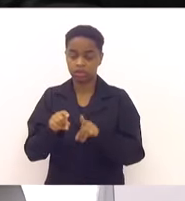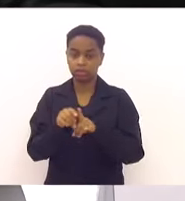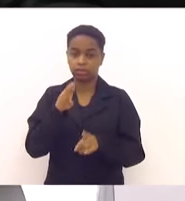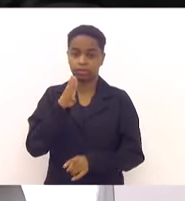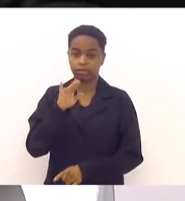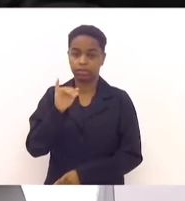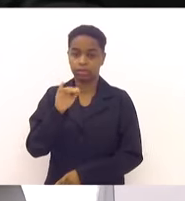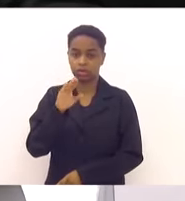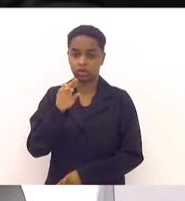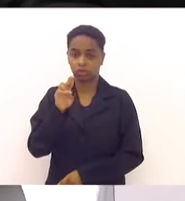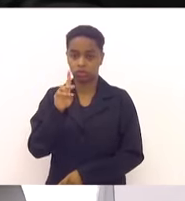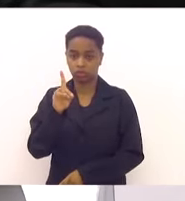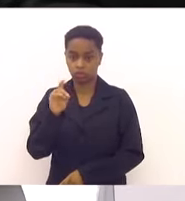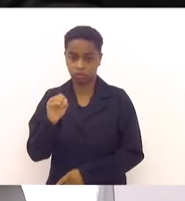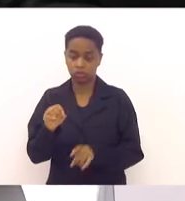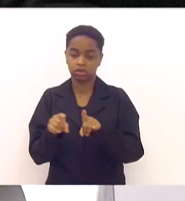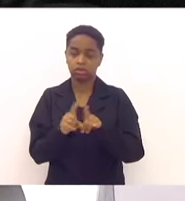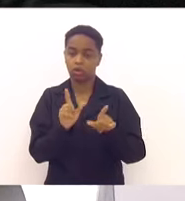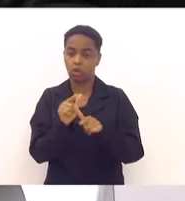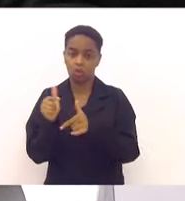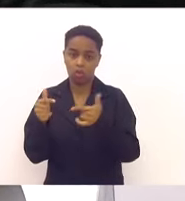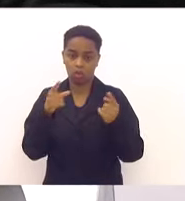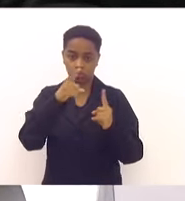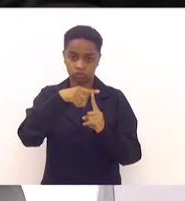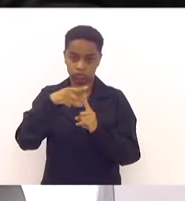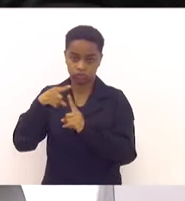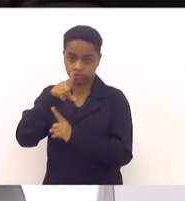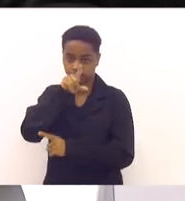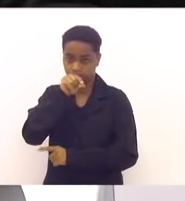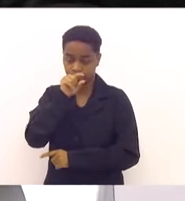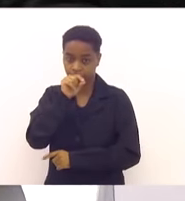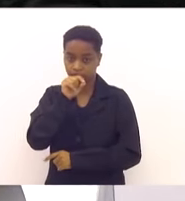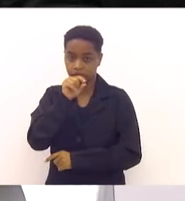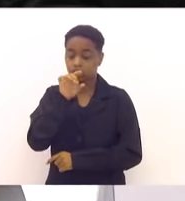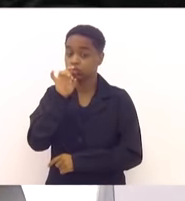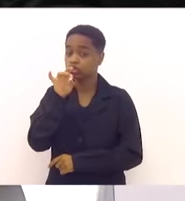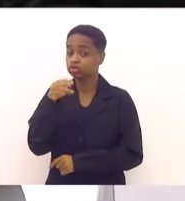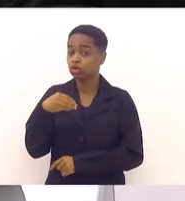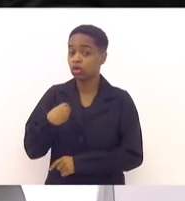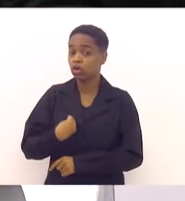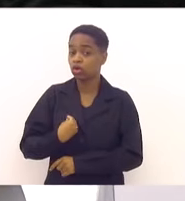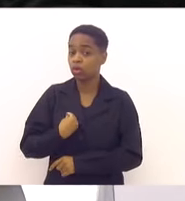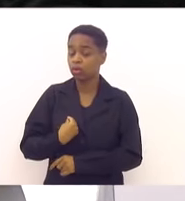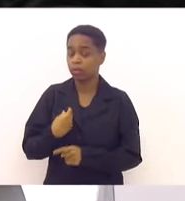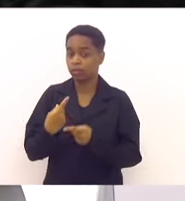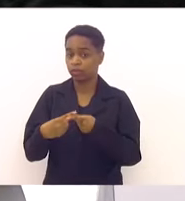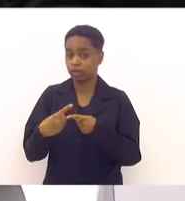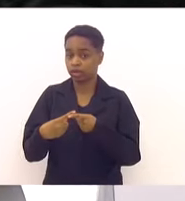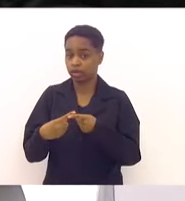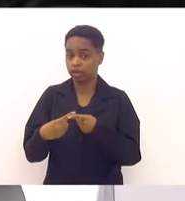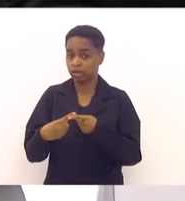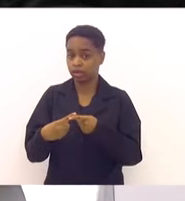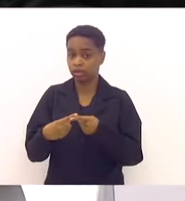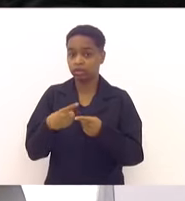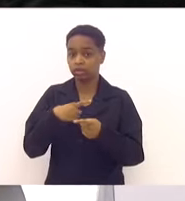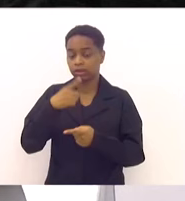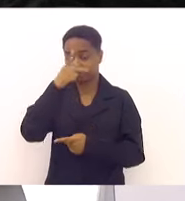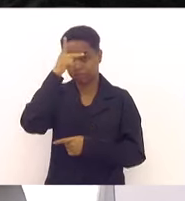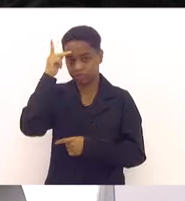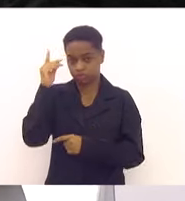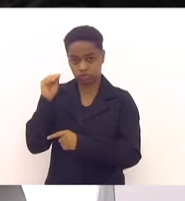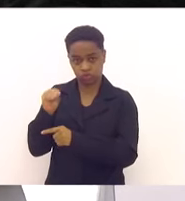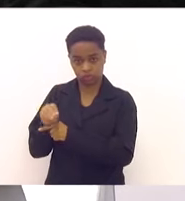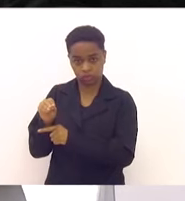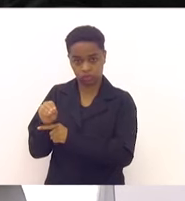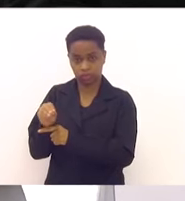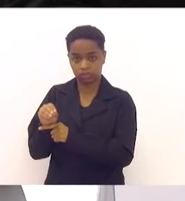bicudo, entre tantas outras, elas só existem porque são os criadores amadores